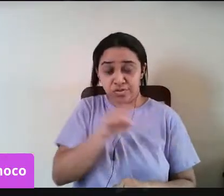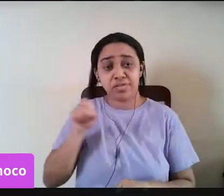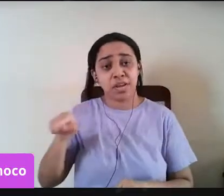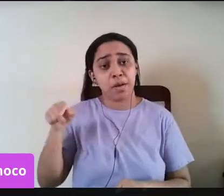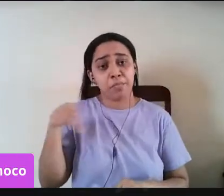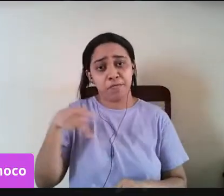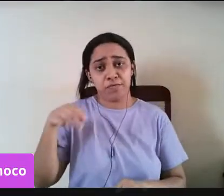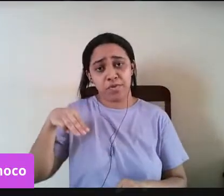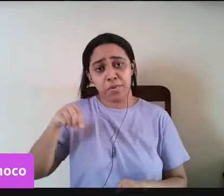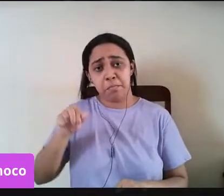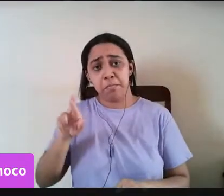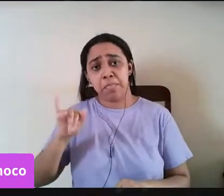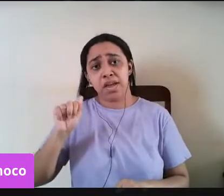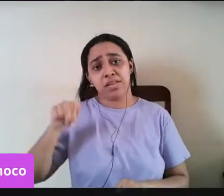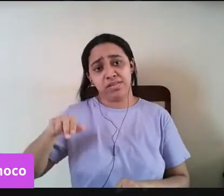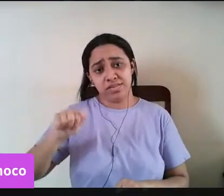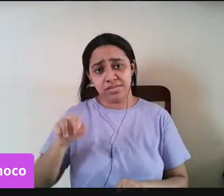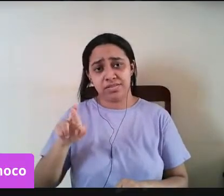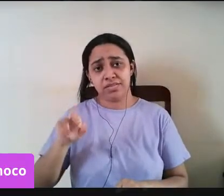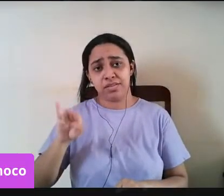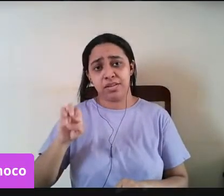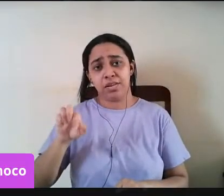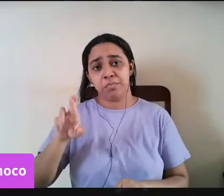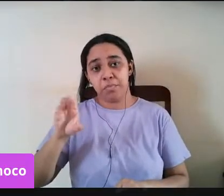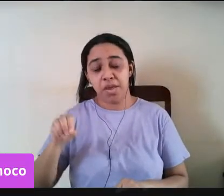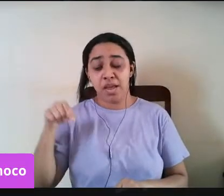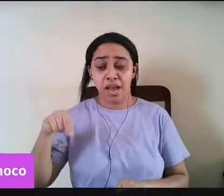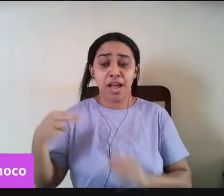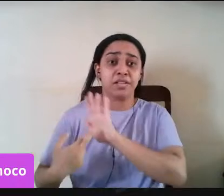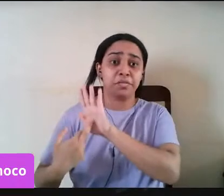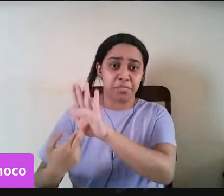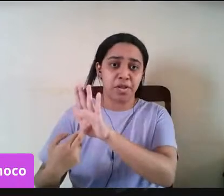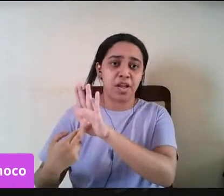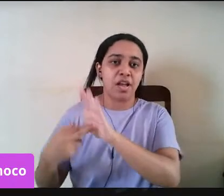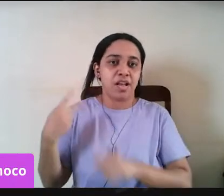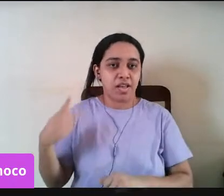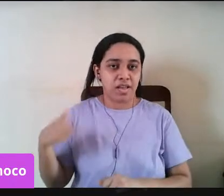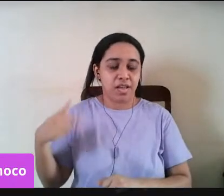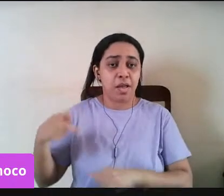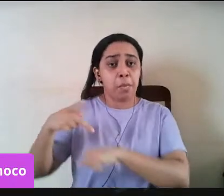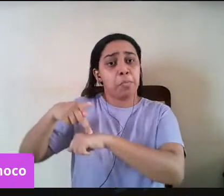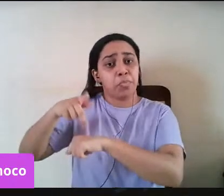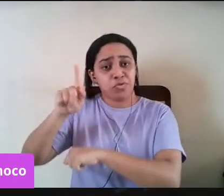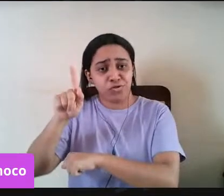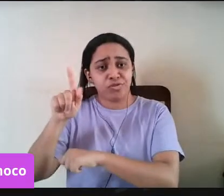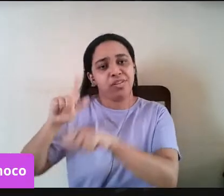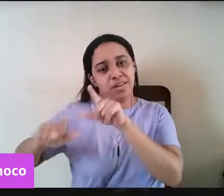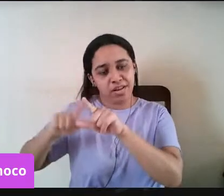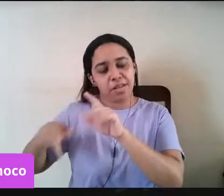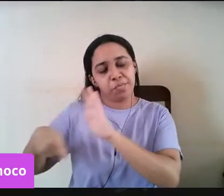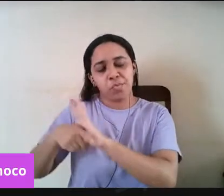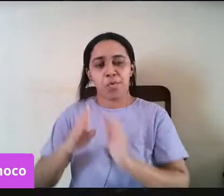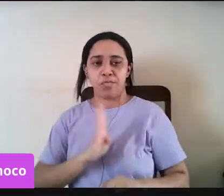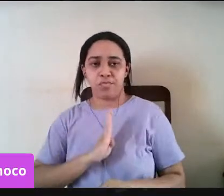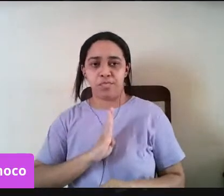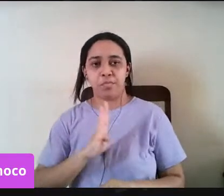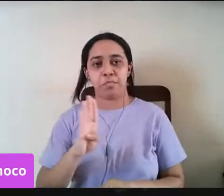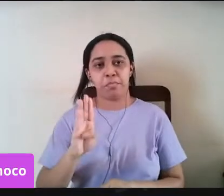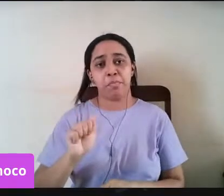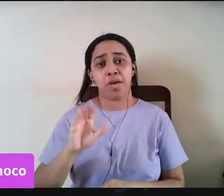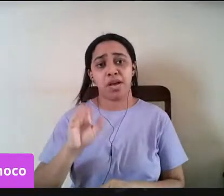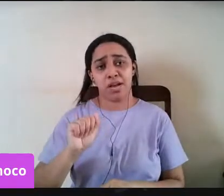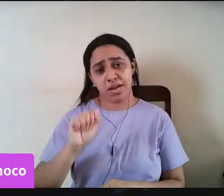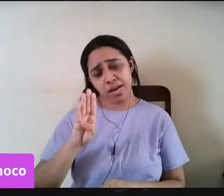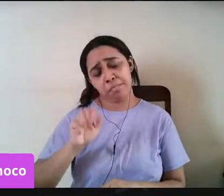Mariana Ribeiro está é a representante do programa de Bacabal, do PGLB